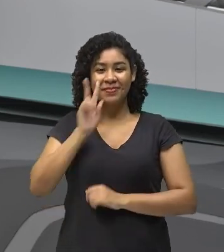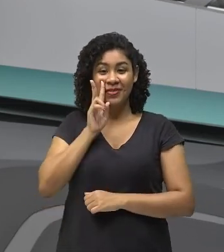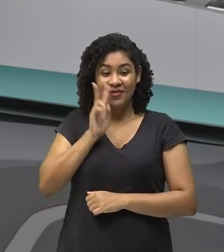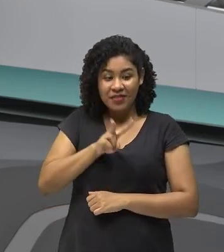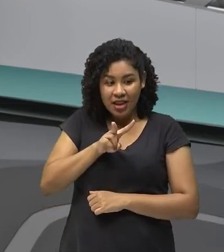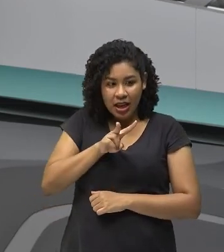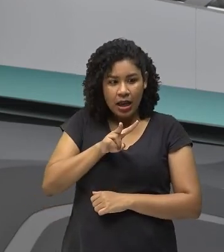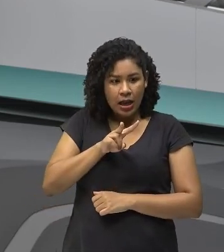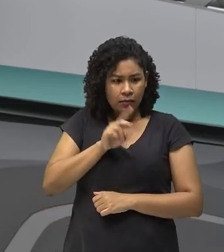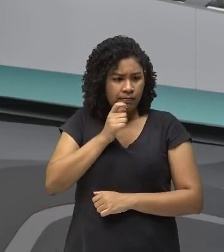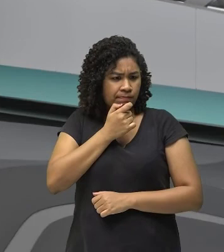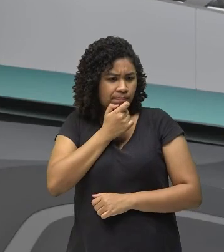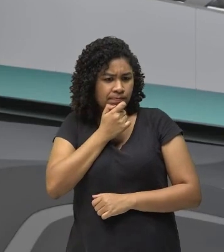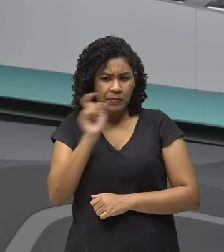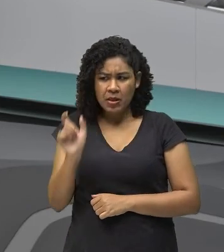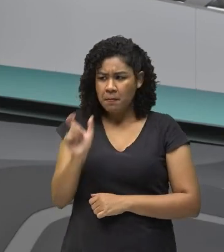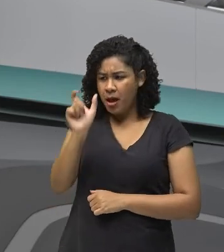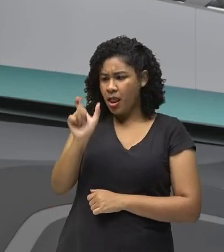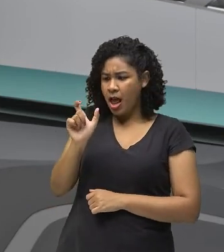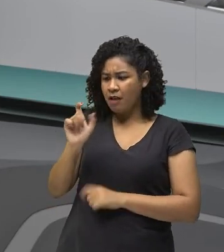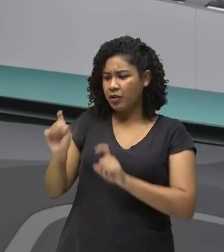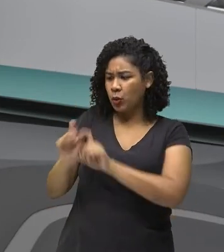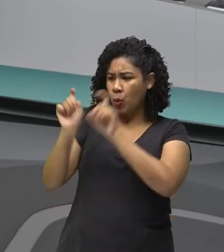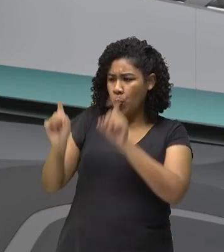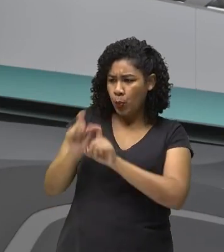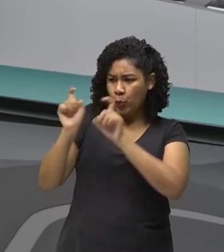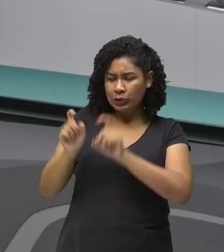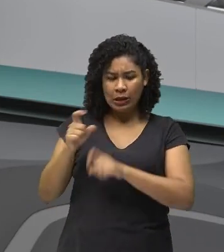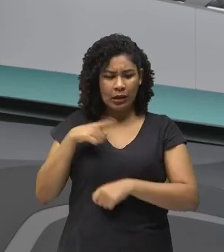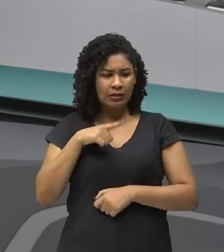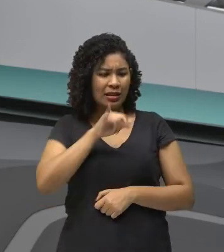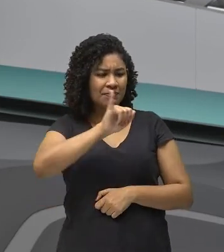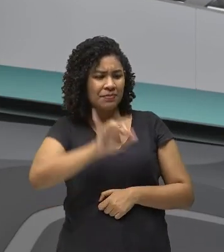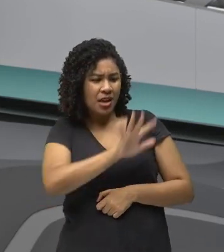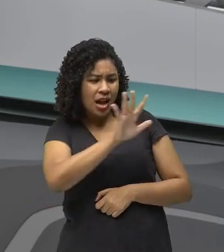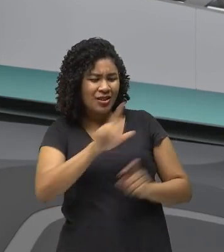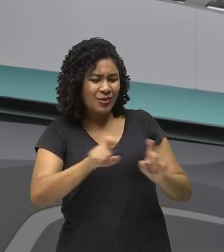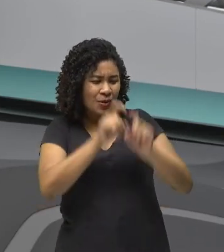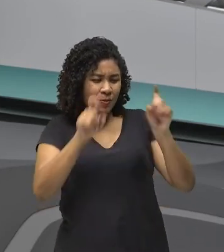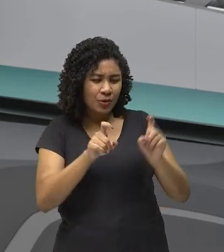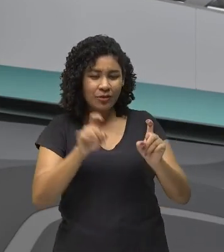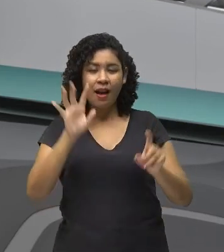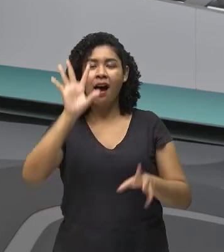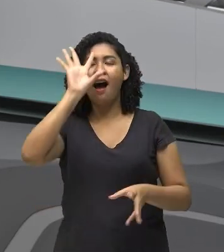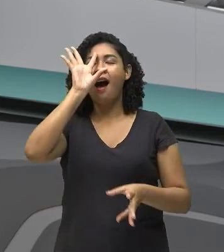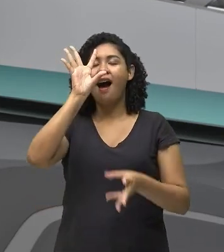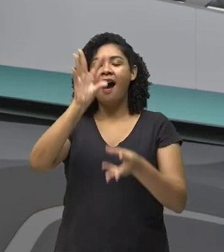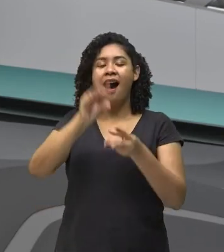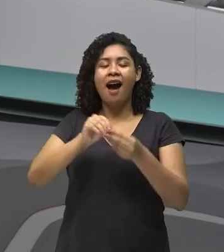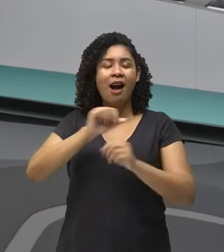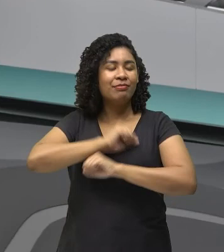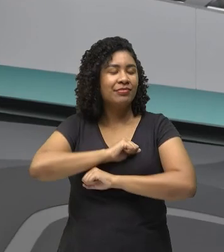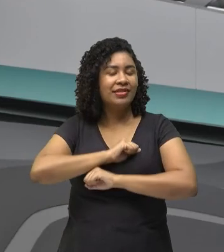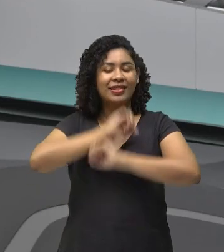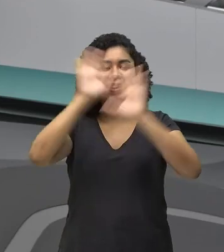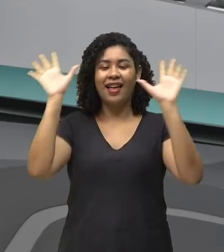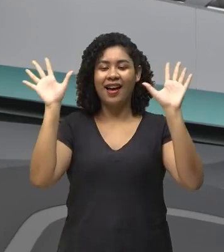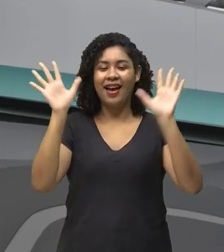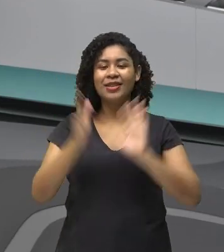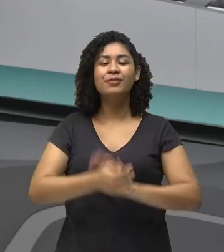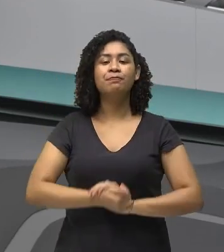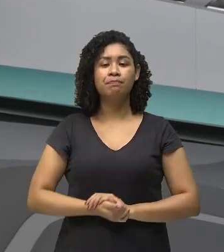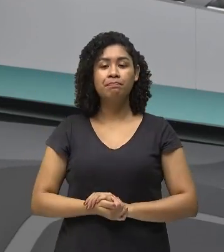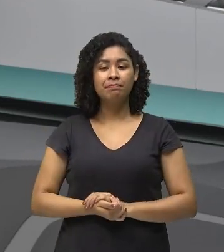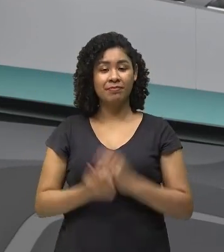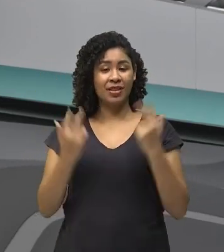ok, computer e tem um computer ali. Ok, já entendi a ideia desse autor. Então, fica bem mais fácil, na verdade. A mesma coisa com os